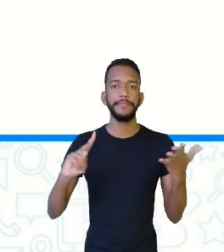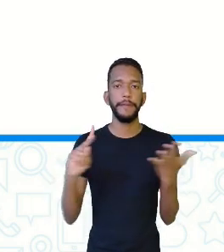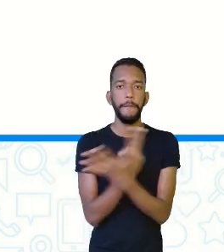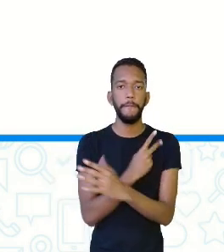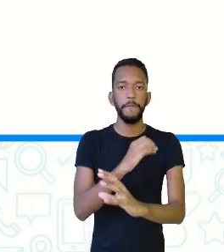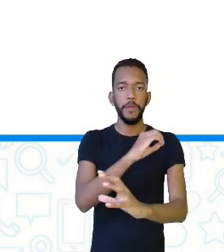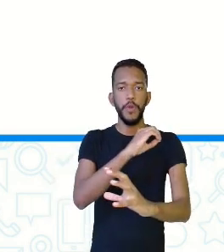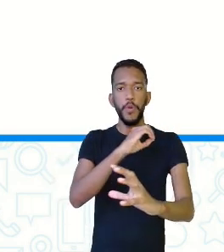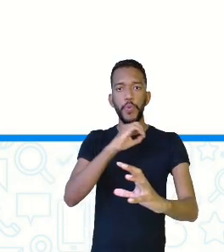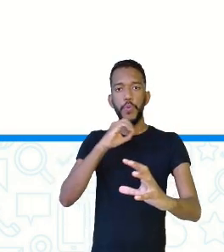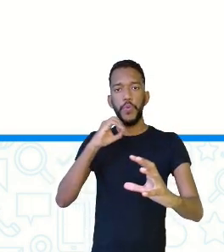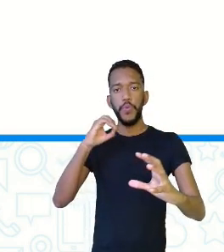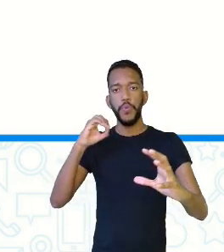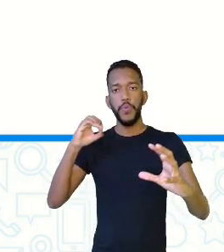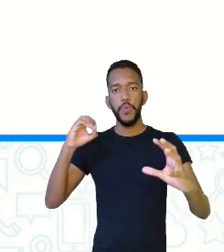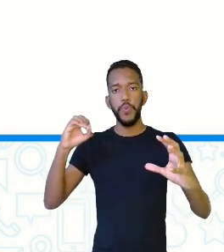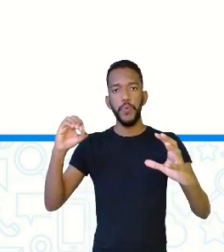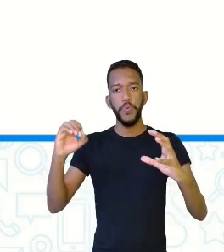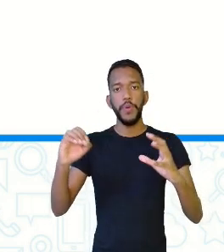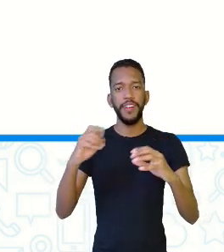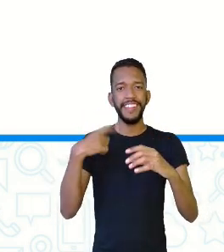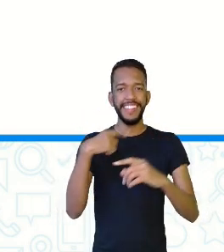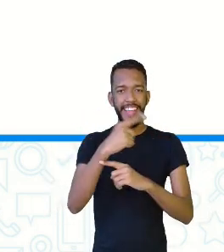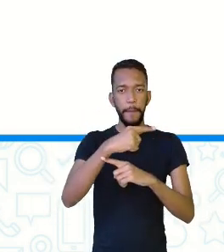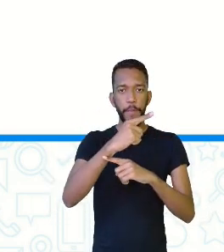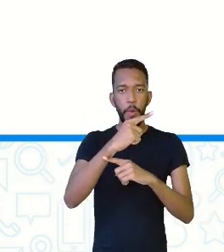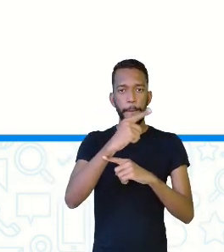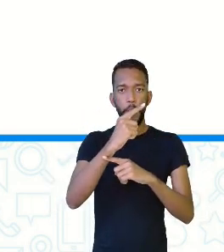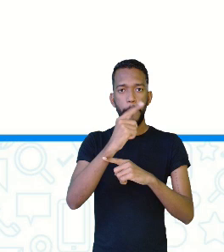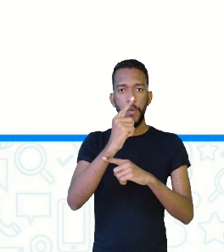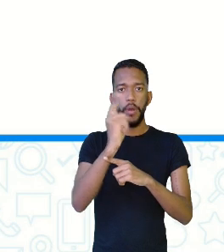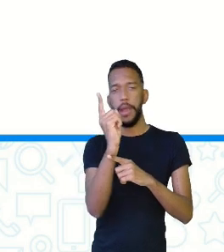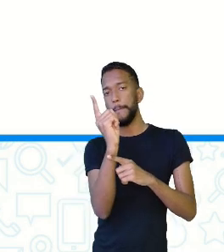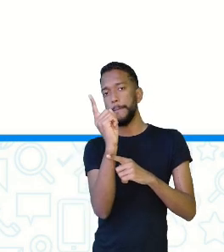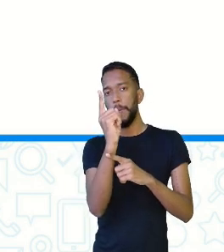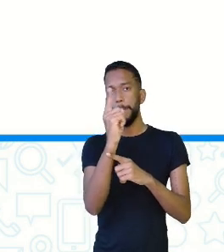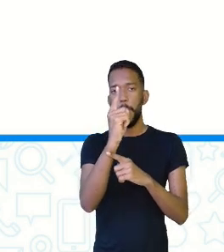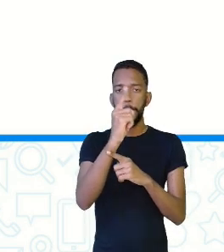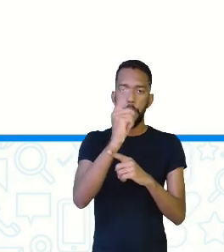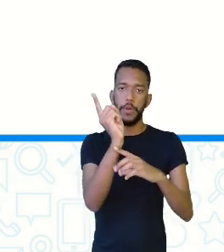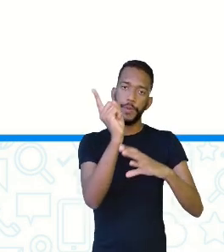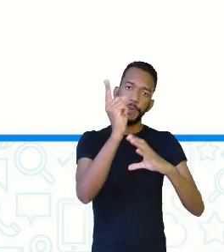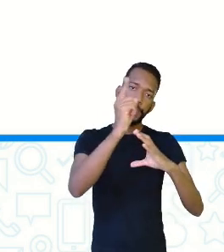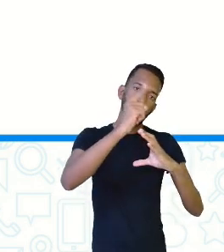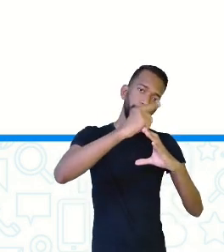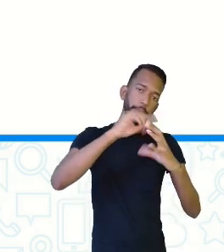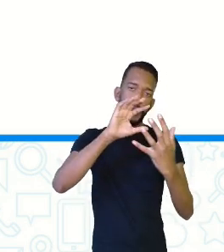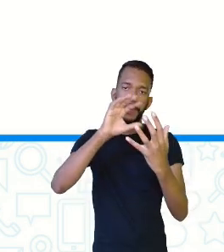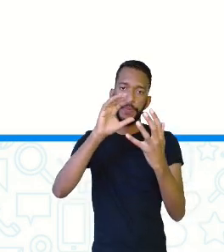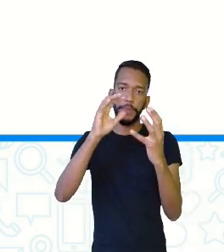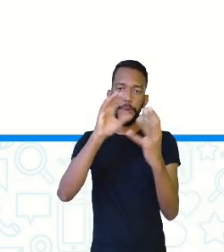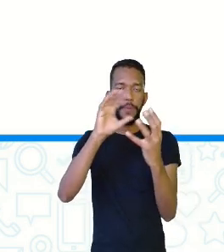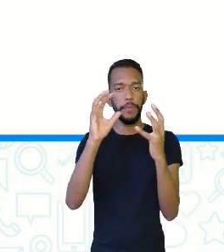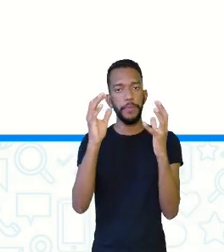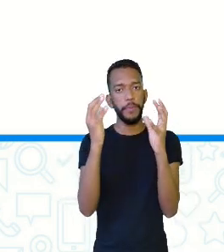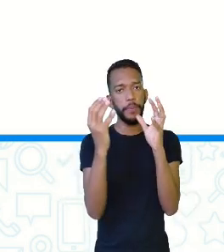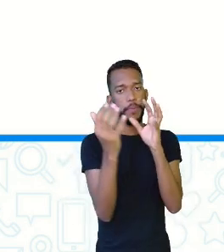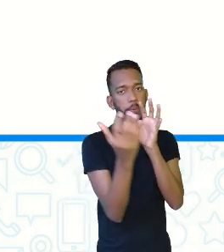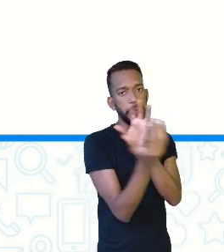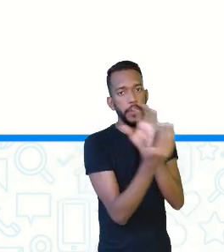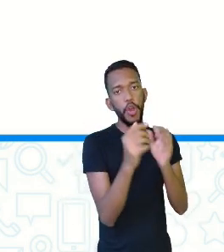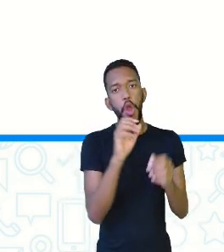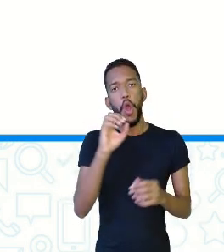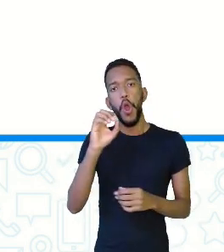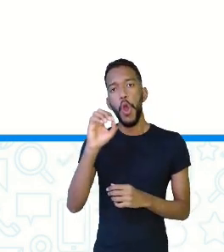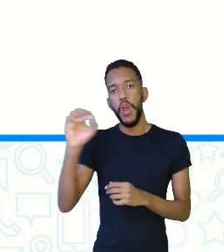sentido anti-horário. Então, a gente vai ver sempre o movimento da Terra, vai acontecer sempre de oeste